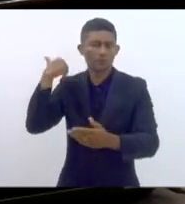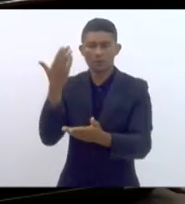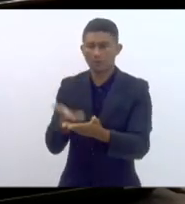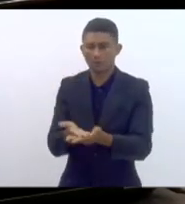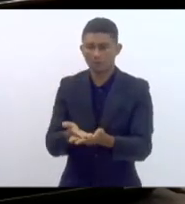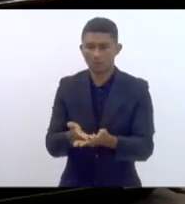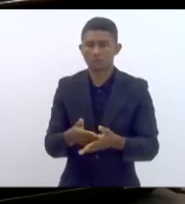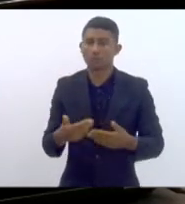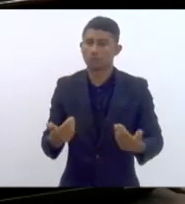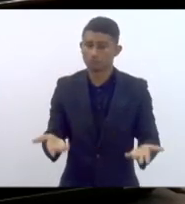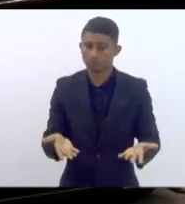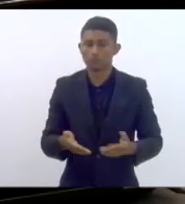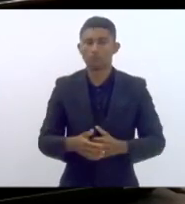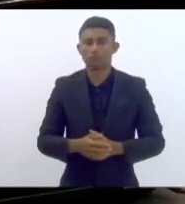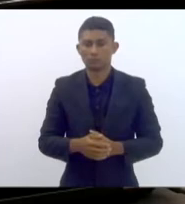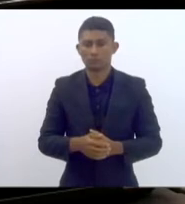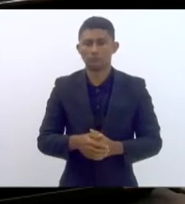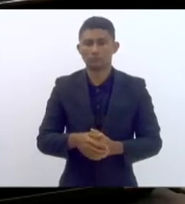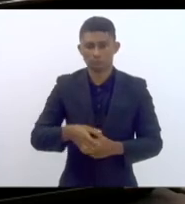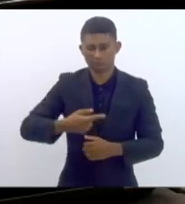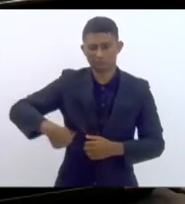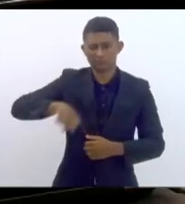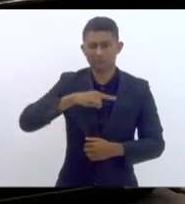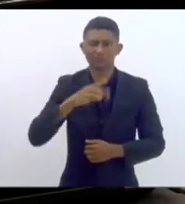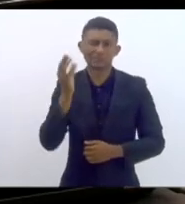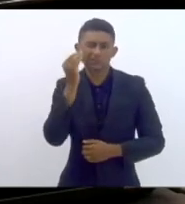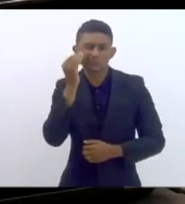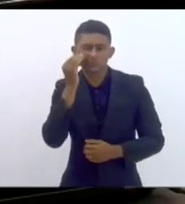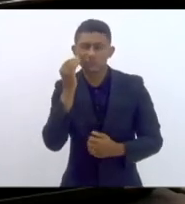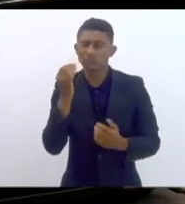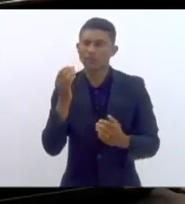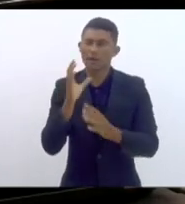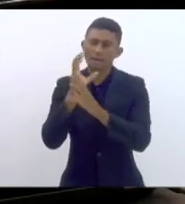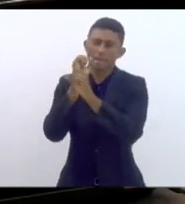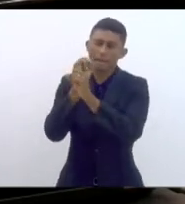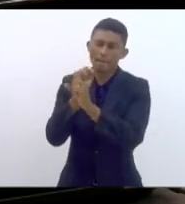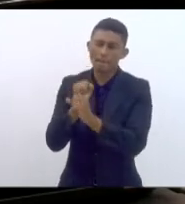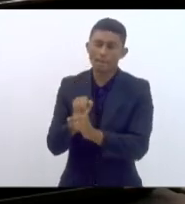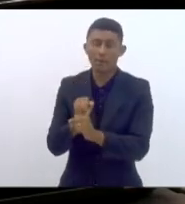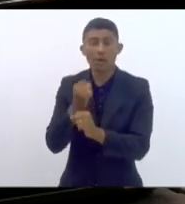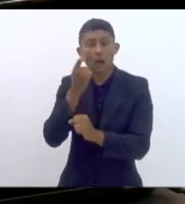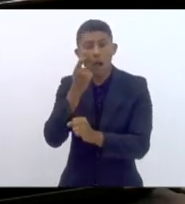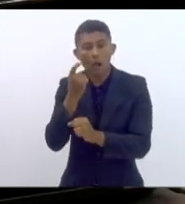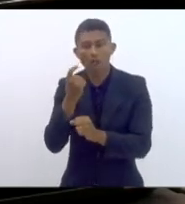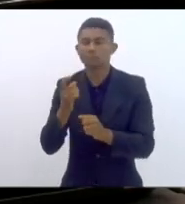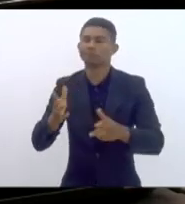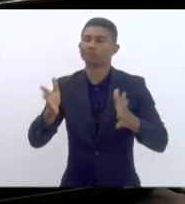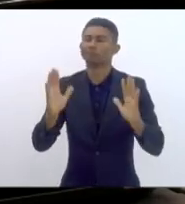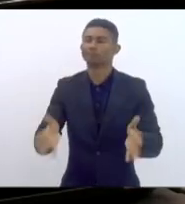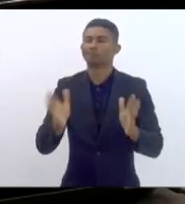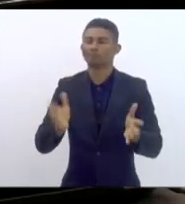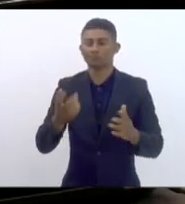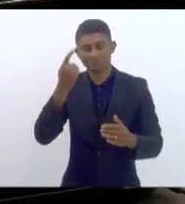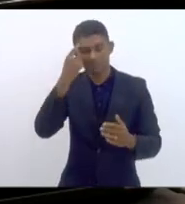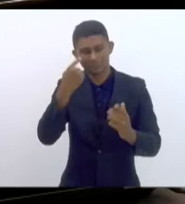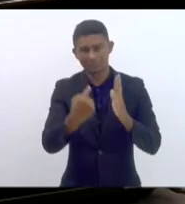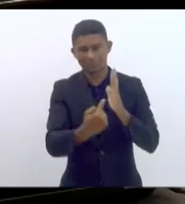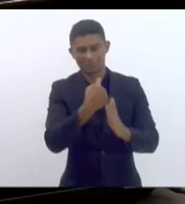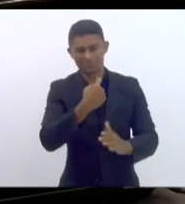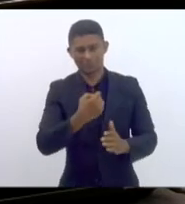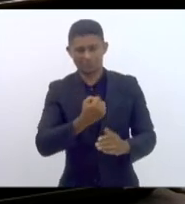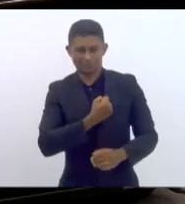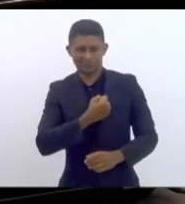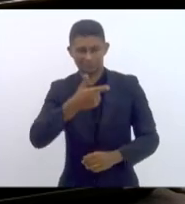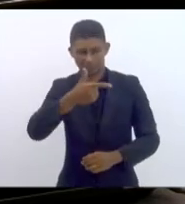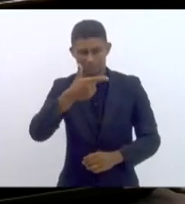Aqui, na nossa simulação, a gente considerou também o efeito já da pergunta 2, tá? Que ele